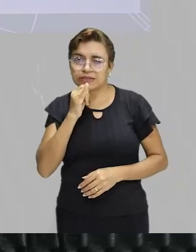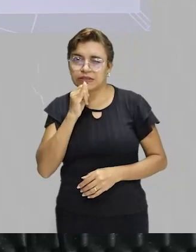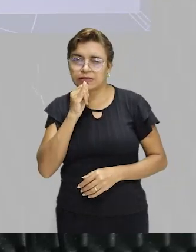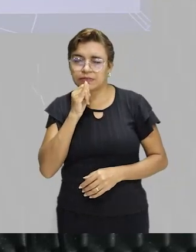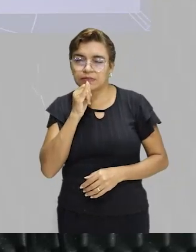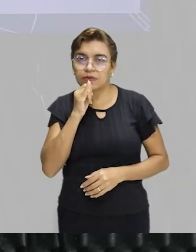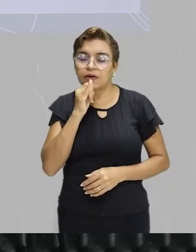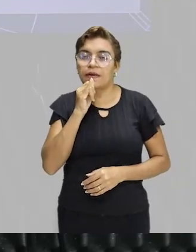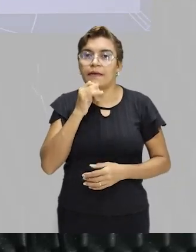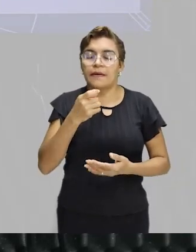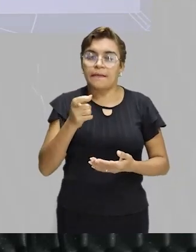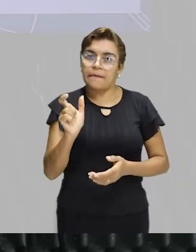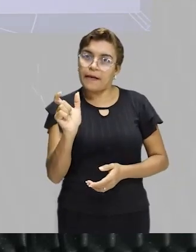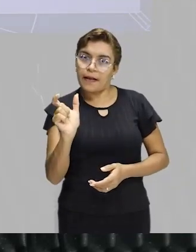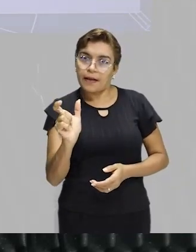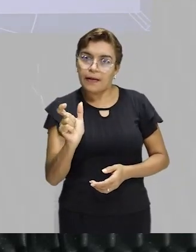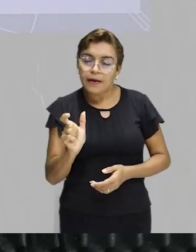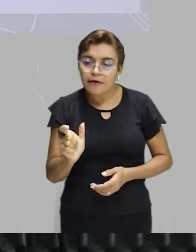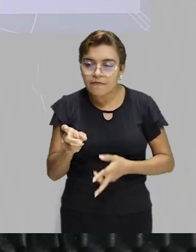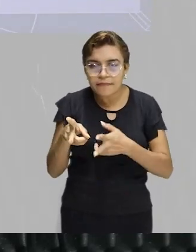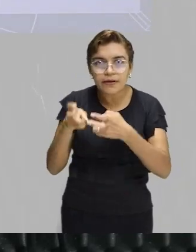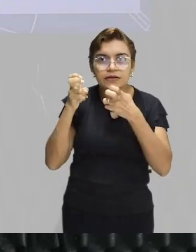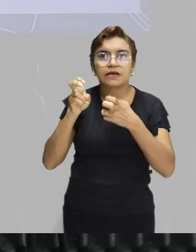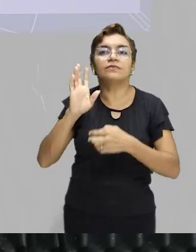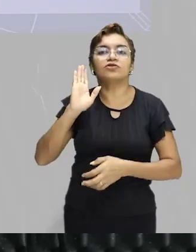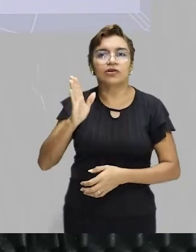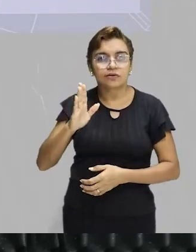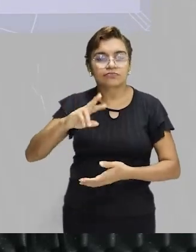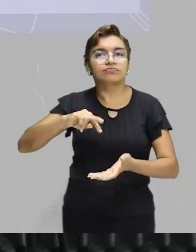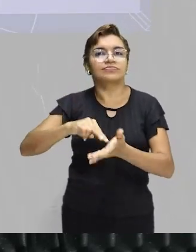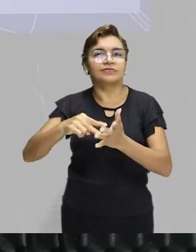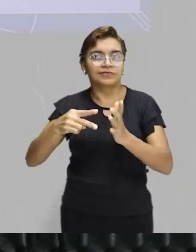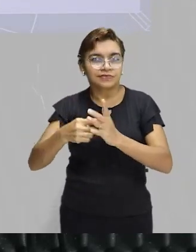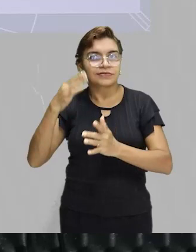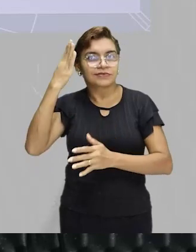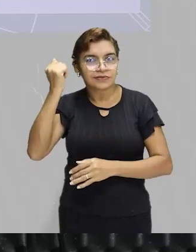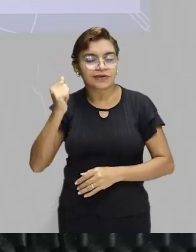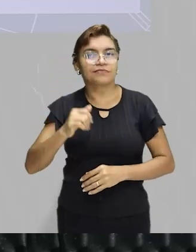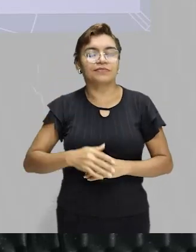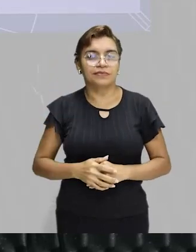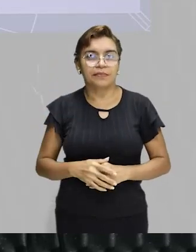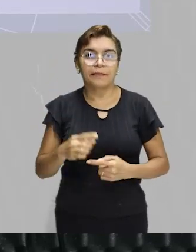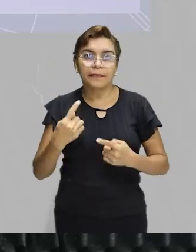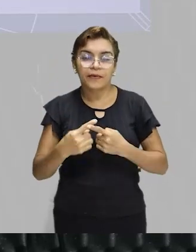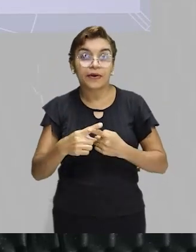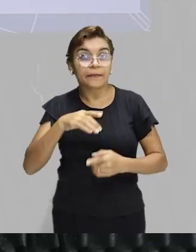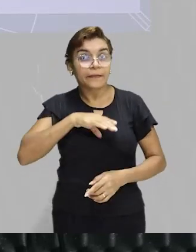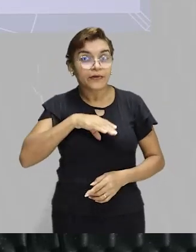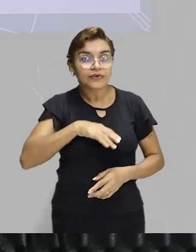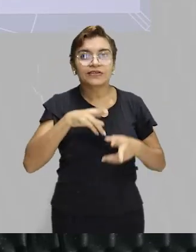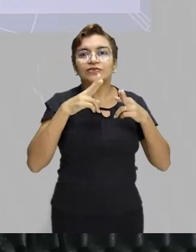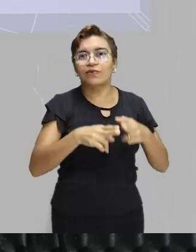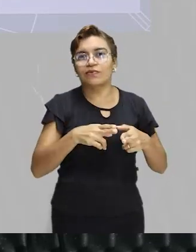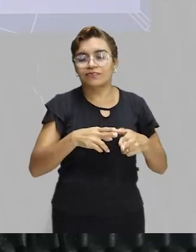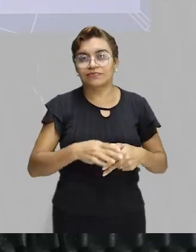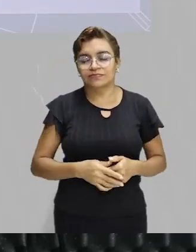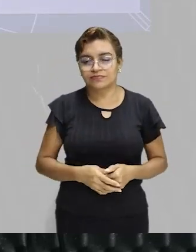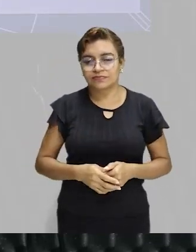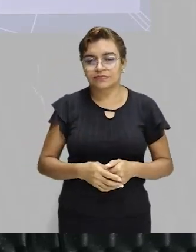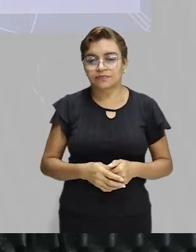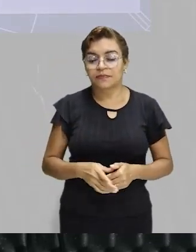texto em língua inglesa, você sabe o que ela significa, porque ela tem o mesmo sentido em língua portuguesa. As